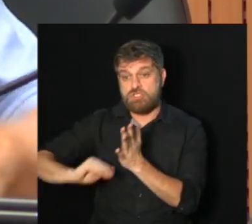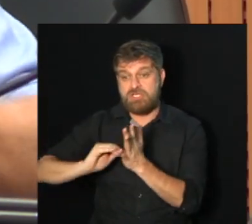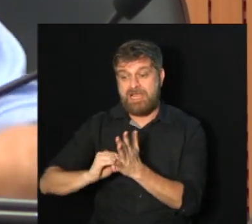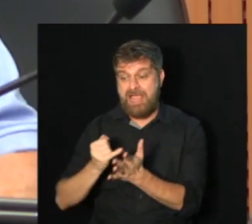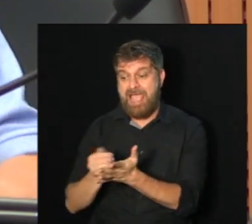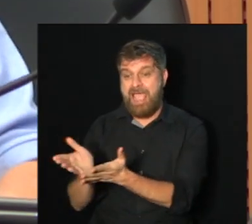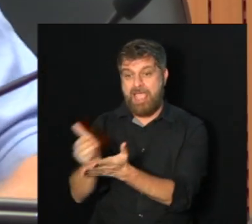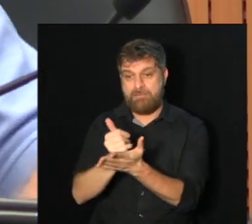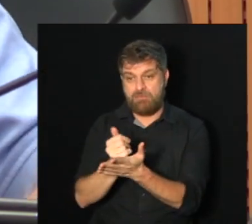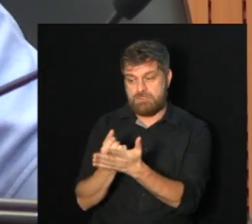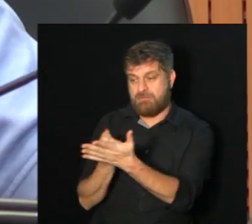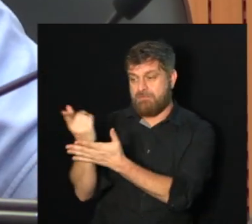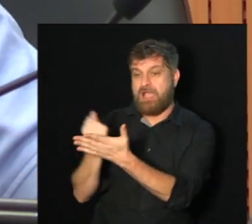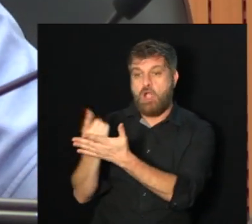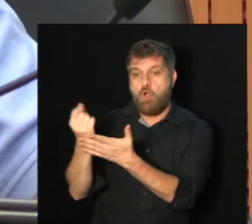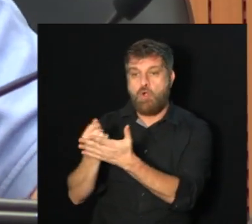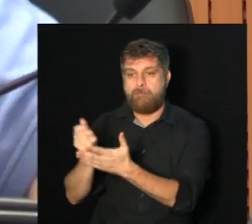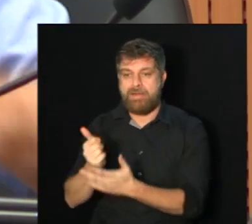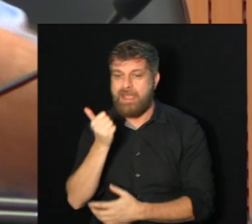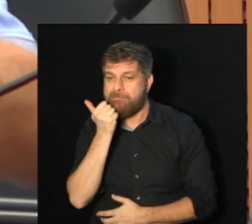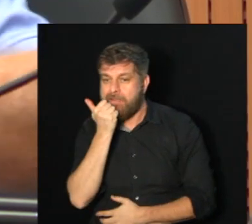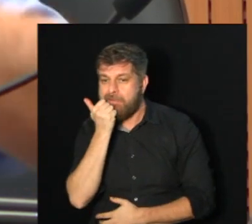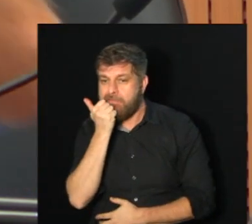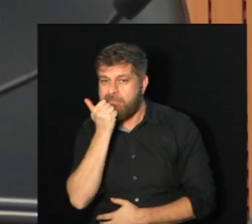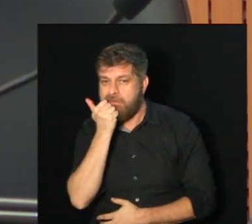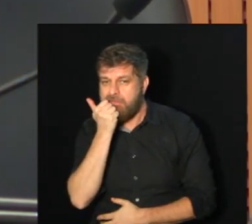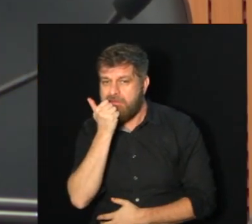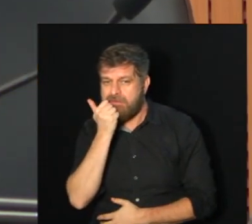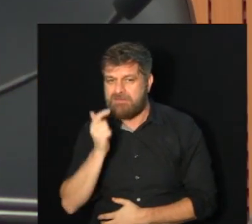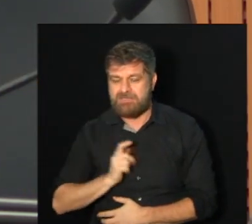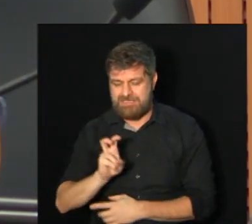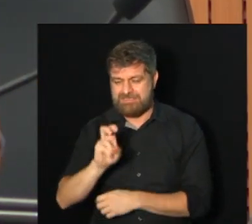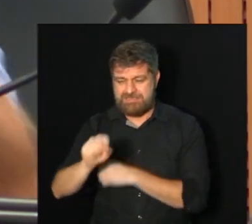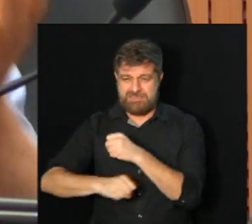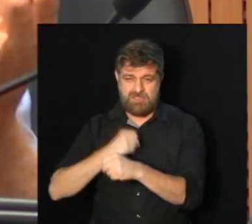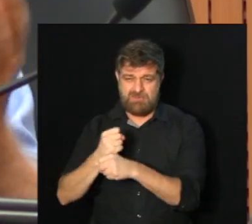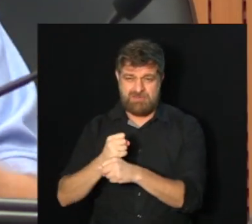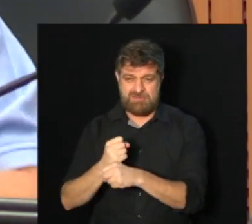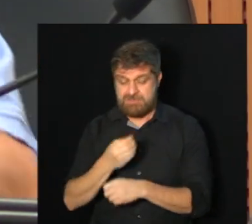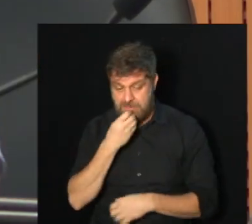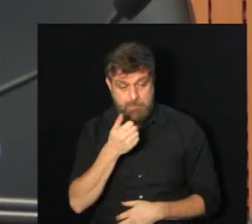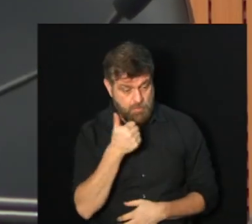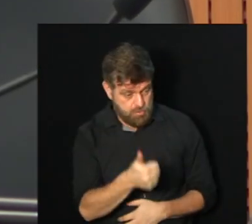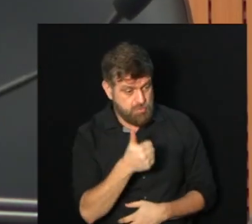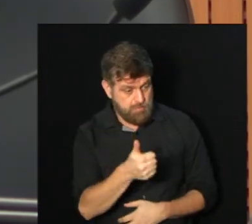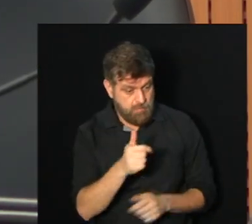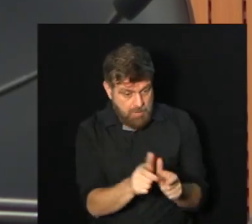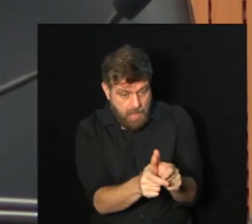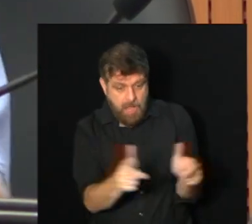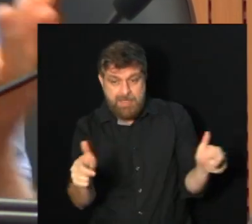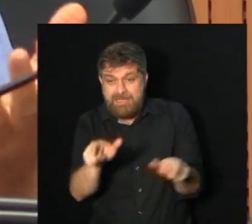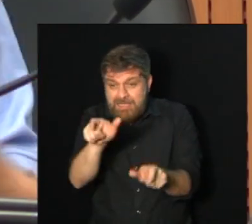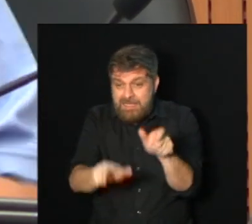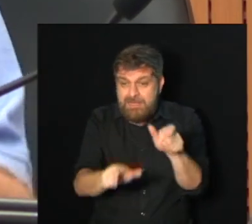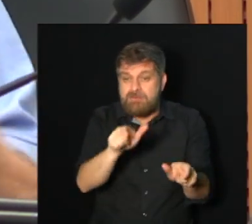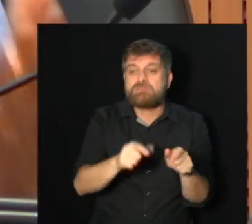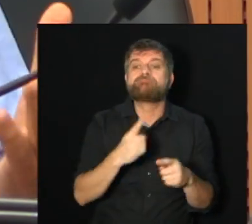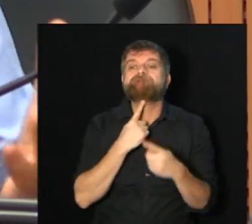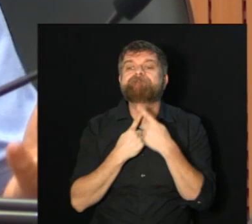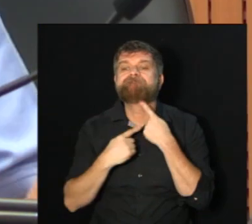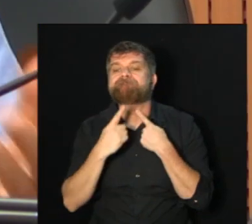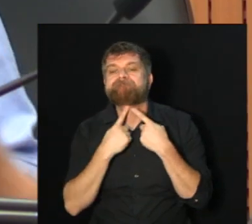importação dos radioamadores, por um período de cada 5 anos. Isso será muito bom, porque para as pessoas, algumas